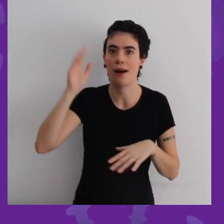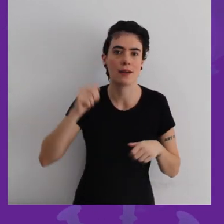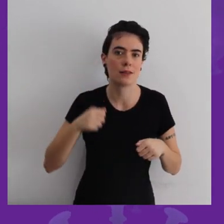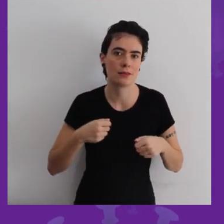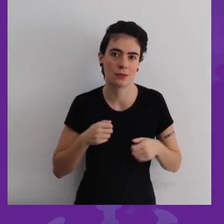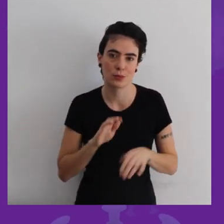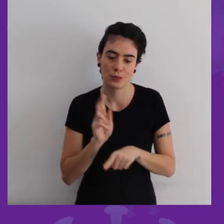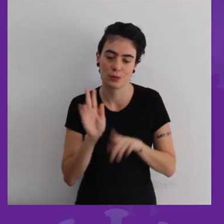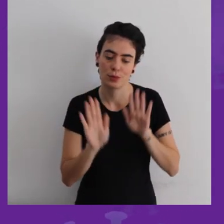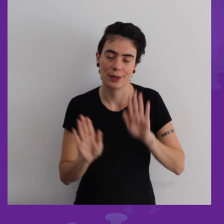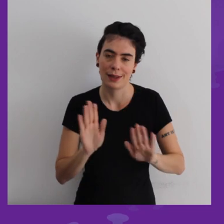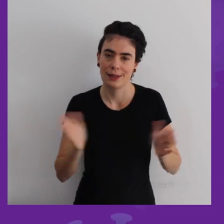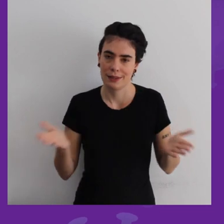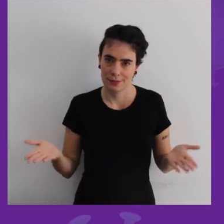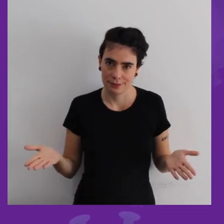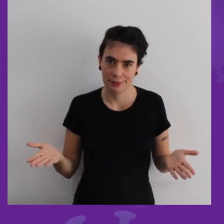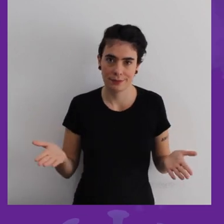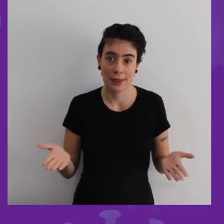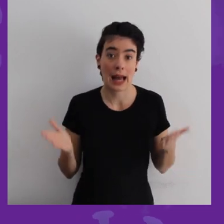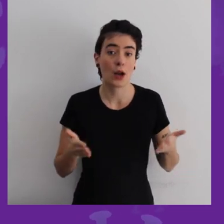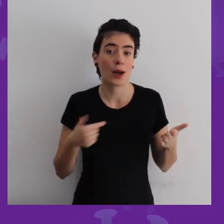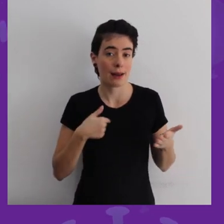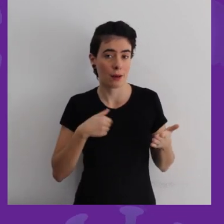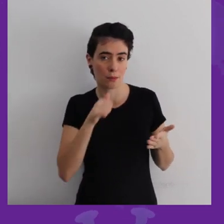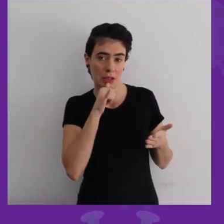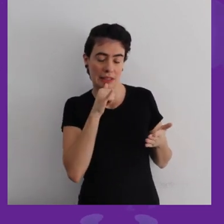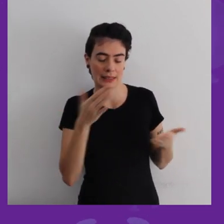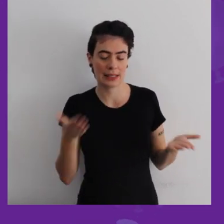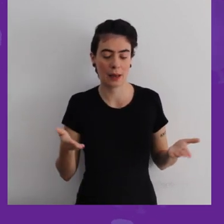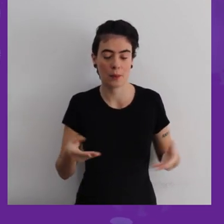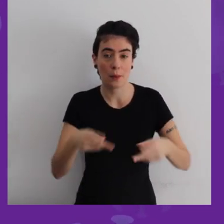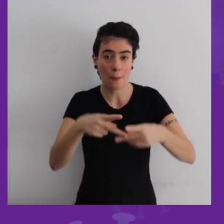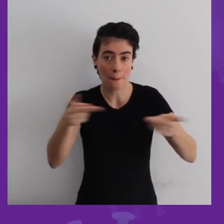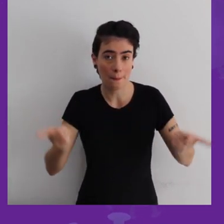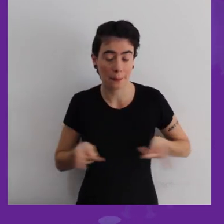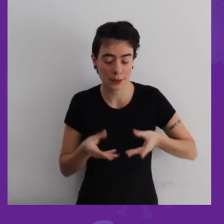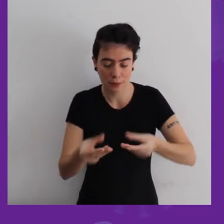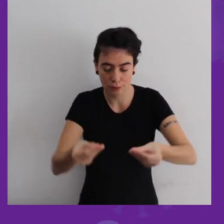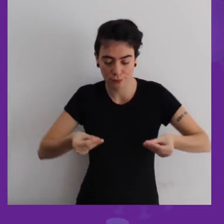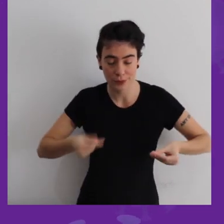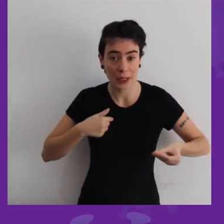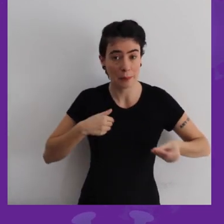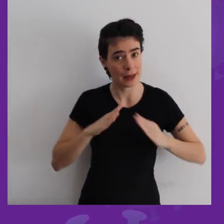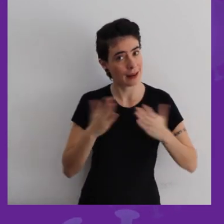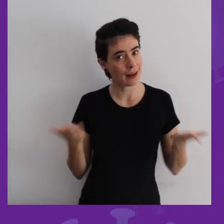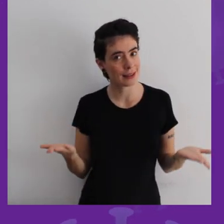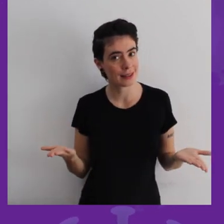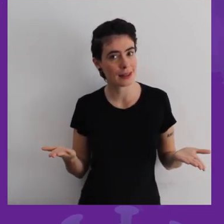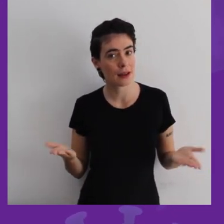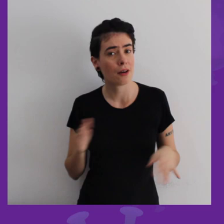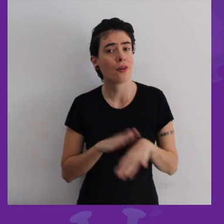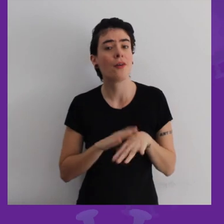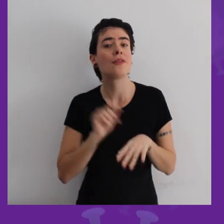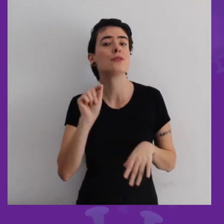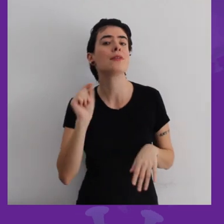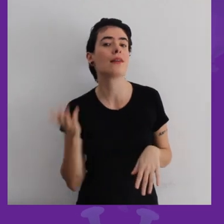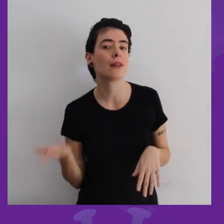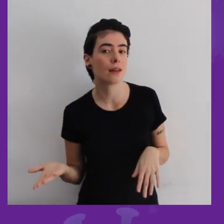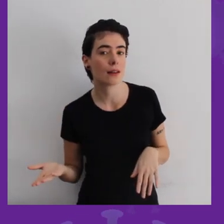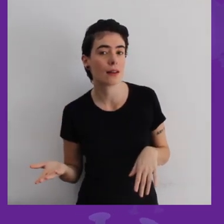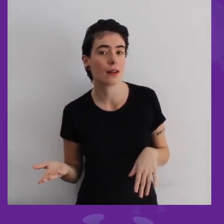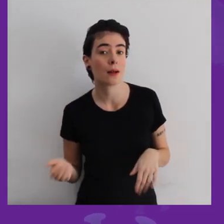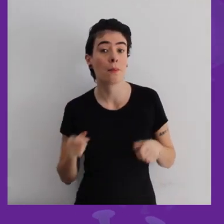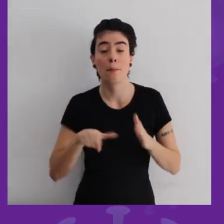e eu acabei de receber em casa uma pizza que foi entregue dessa maneira tão o quê e eu vou lavar minha mão